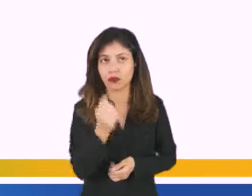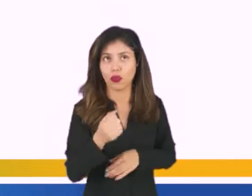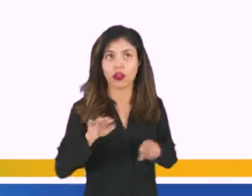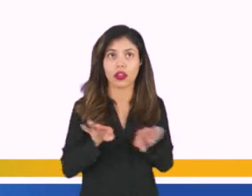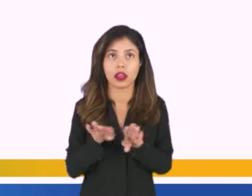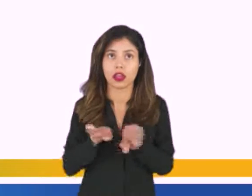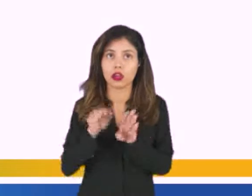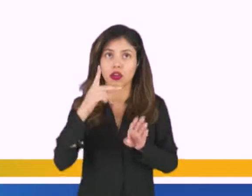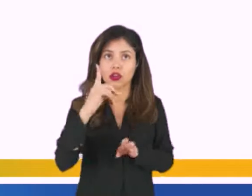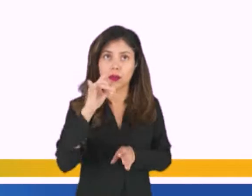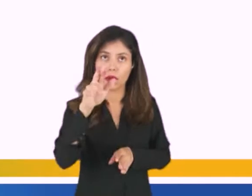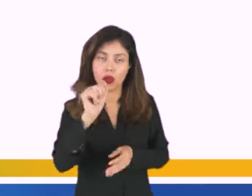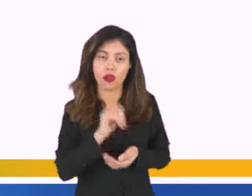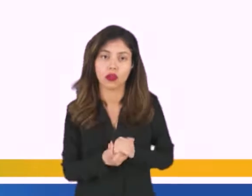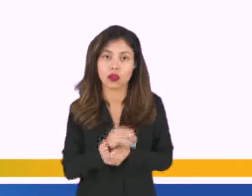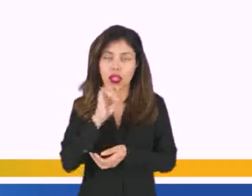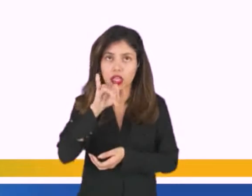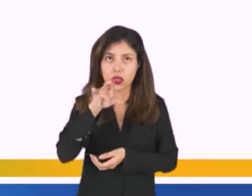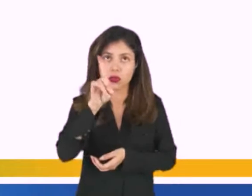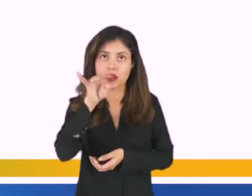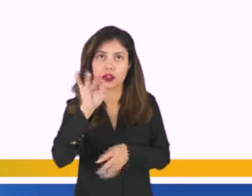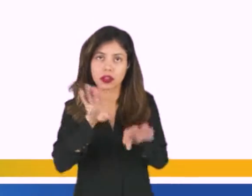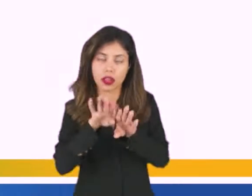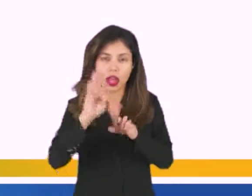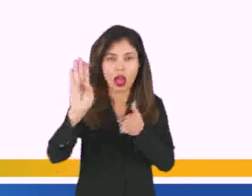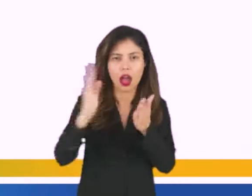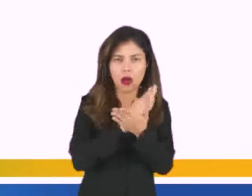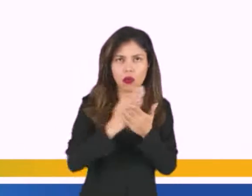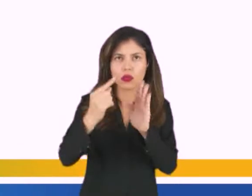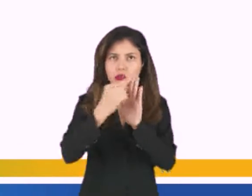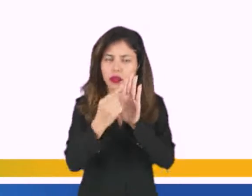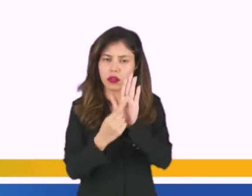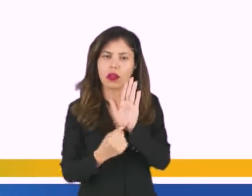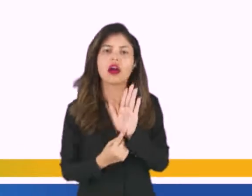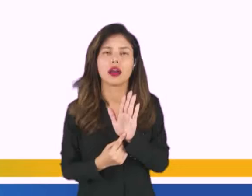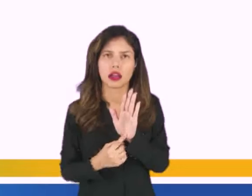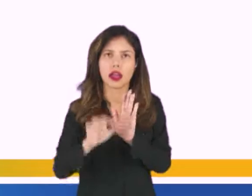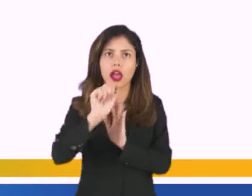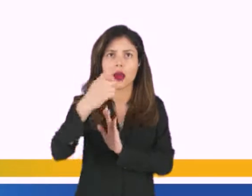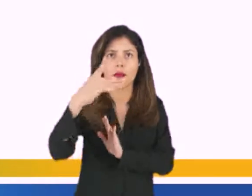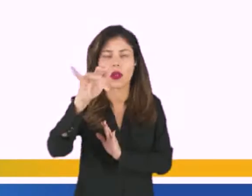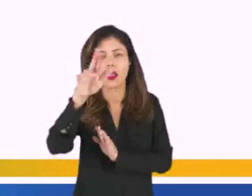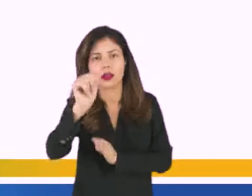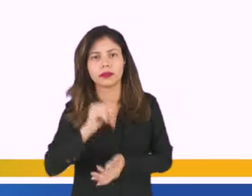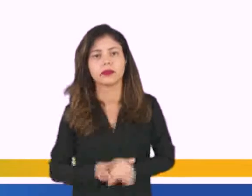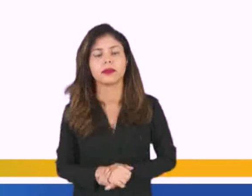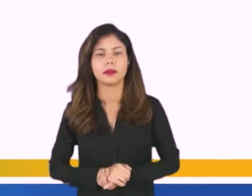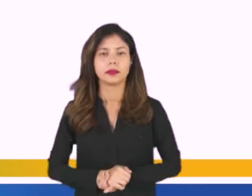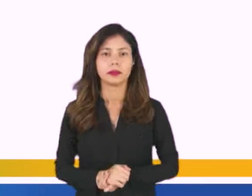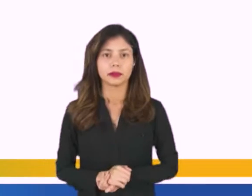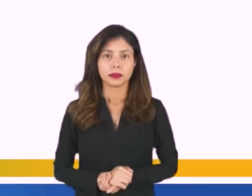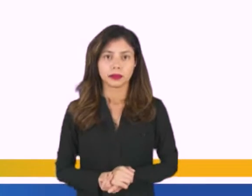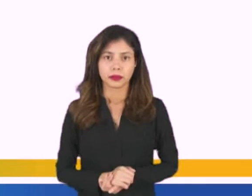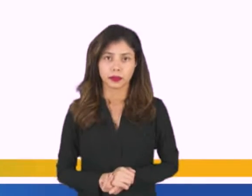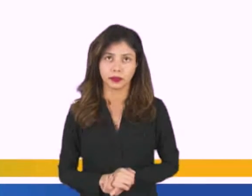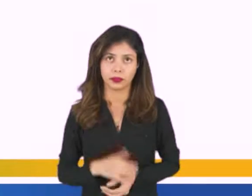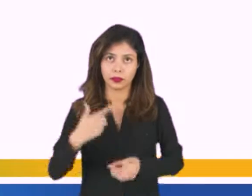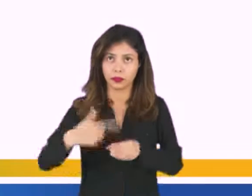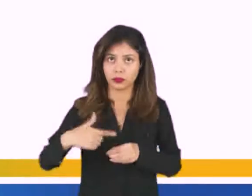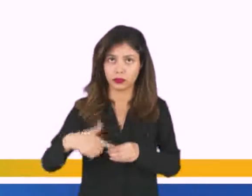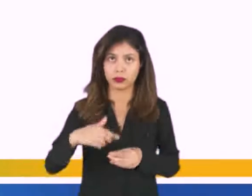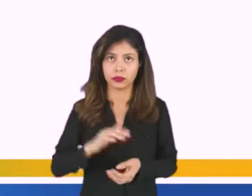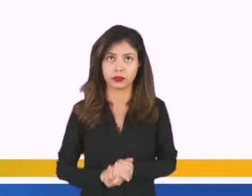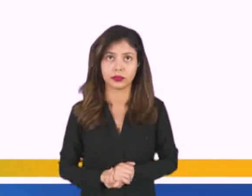polo induzido, nós temos aqui alguns compostos orgânicos apolares, principalmente o petróleo, né, gente? E força